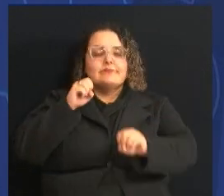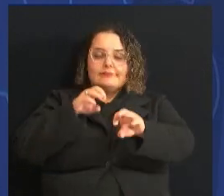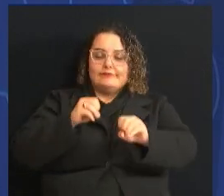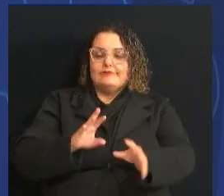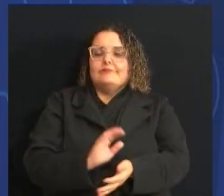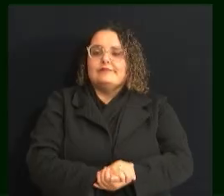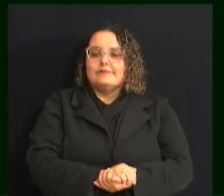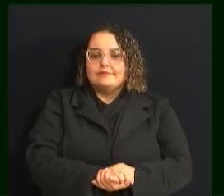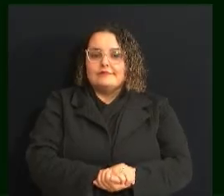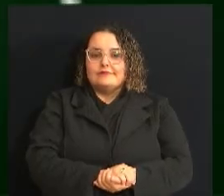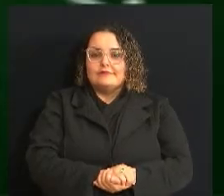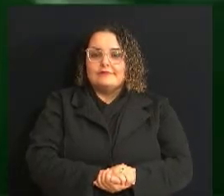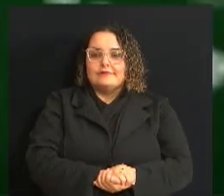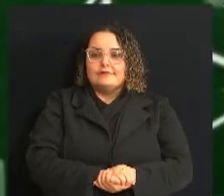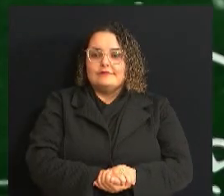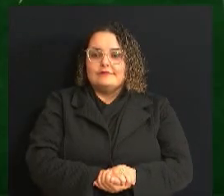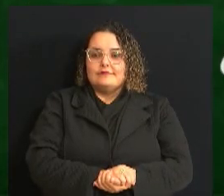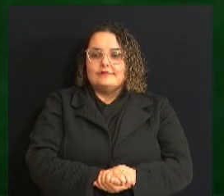Educação.